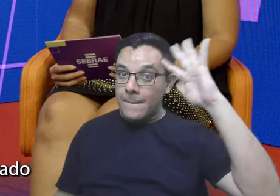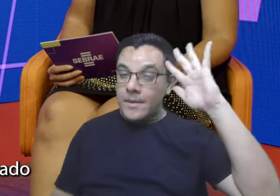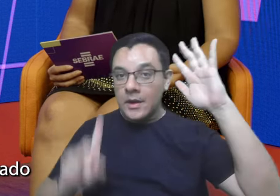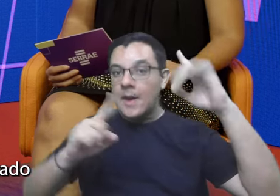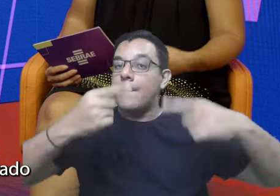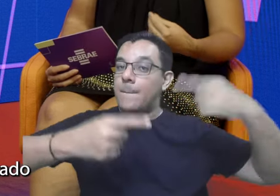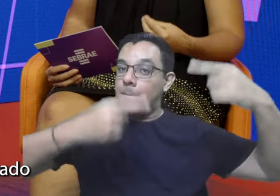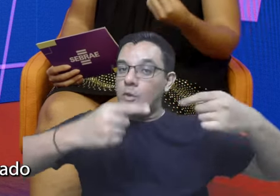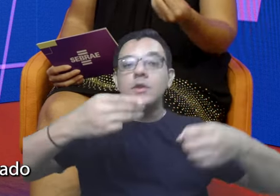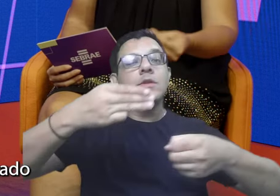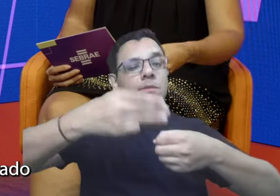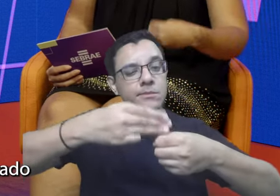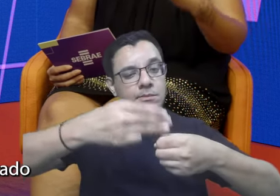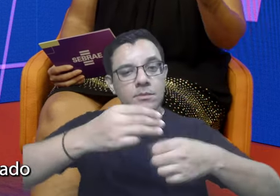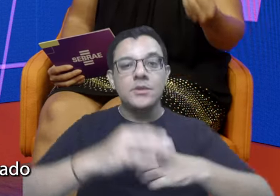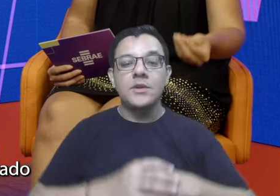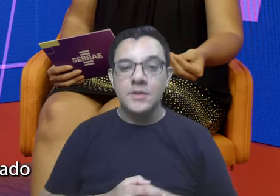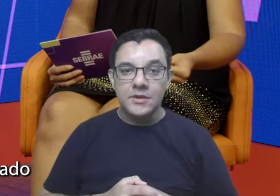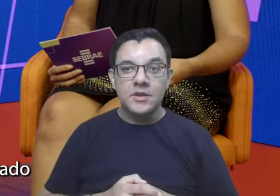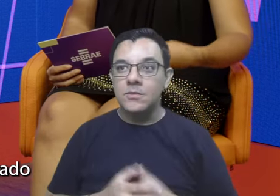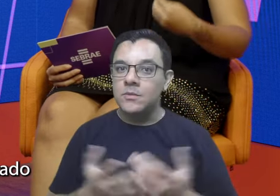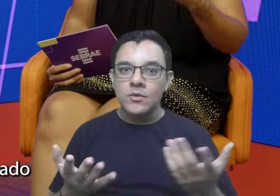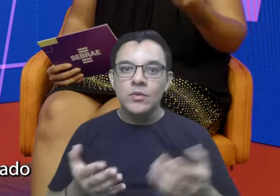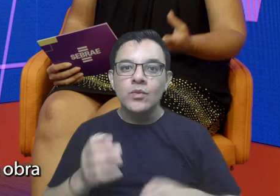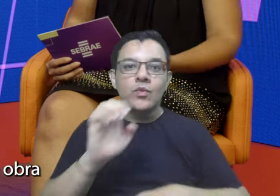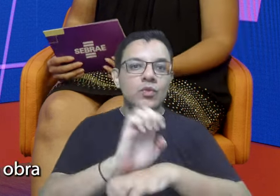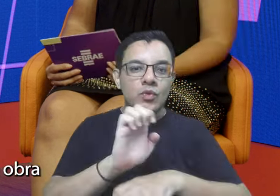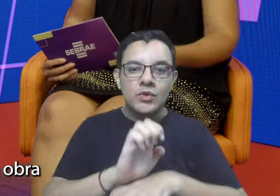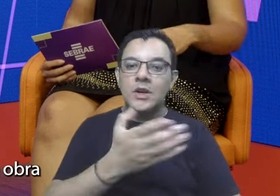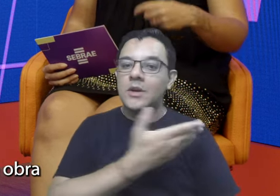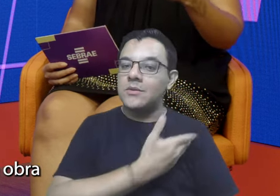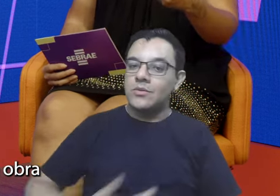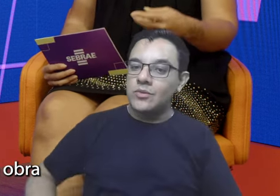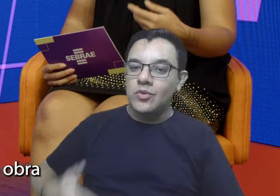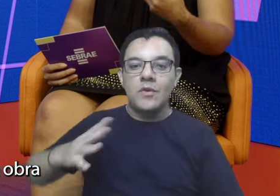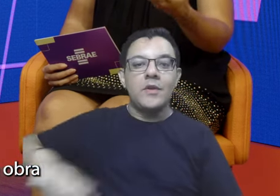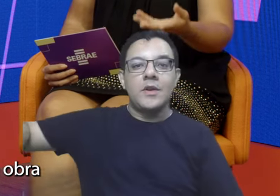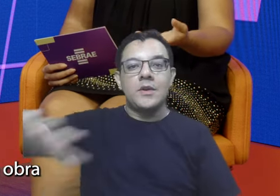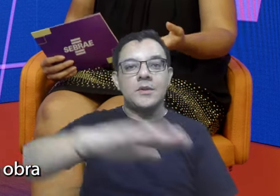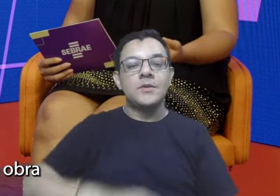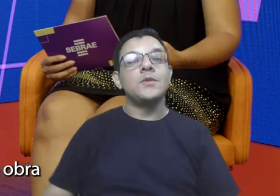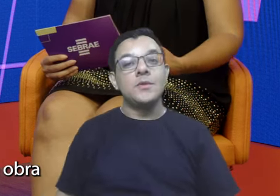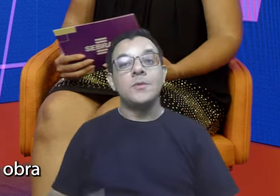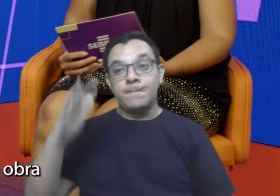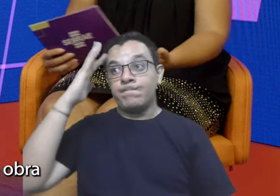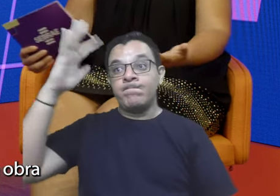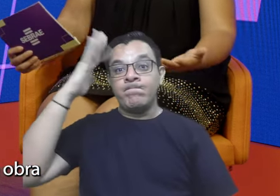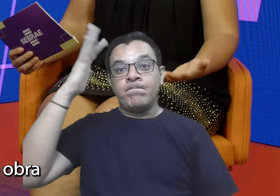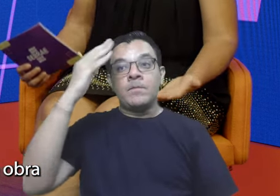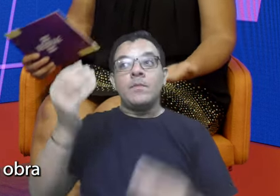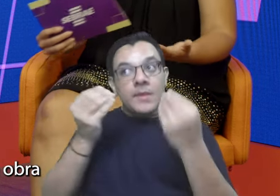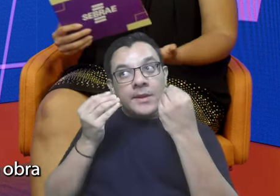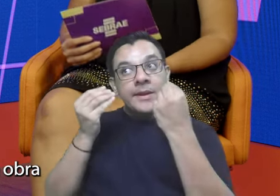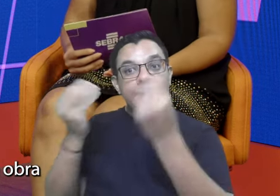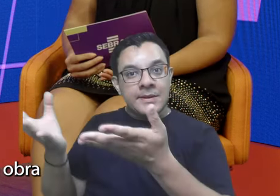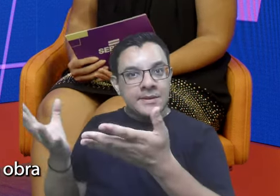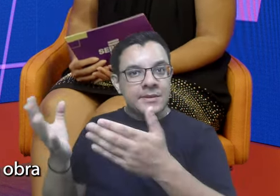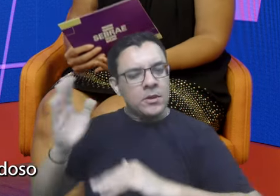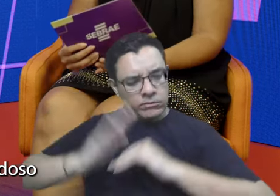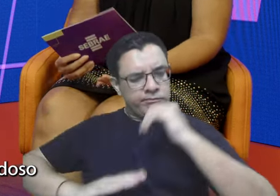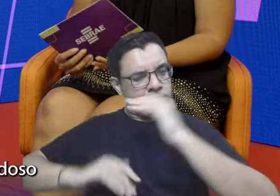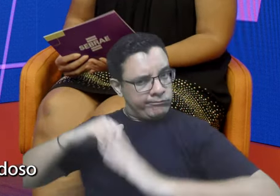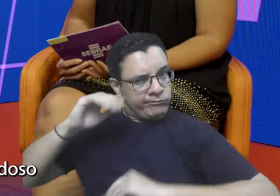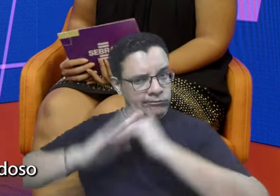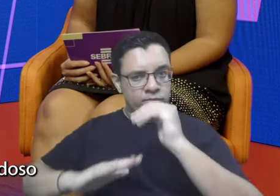política mesmo do município do do Estado então que de fato tem está disponibilizando uma mão